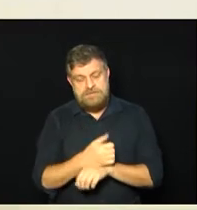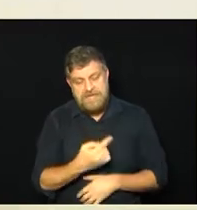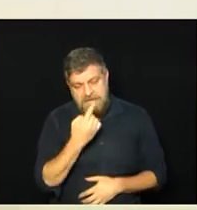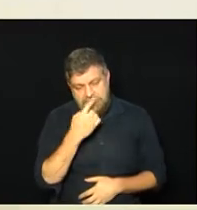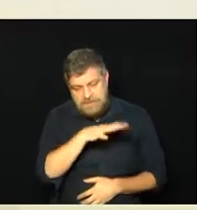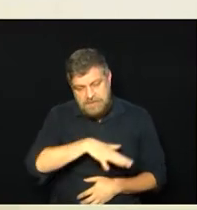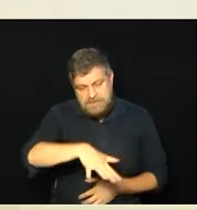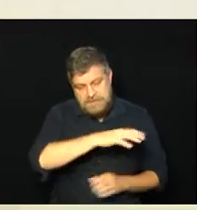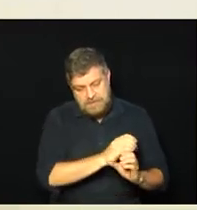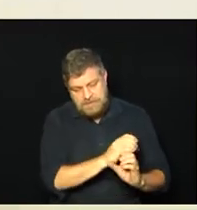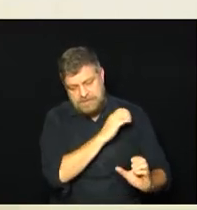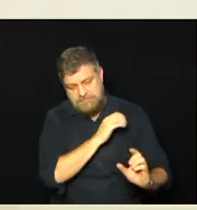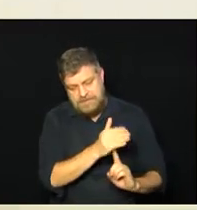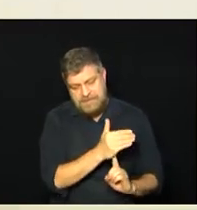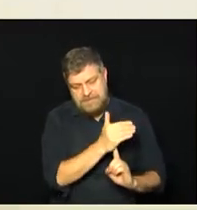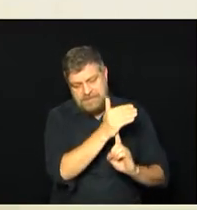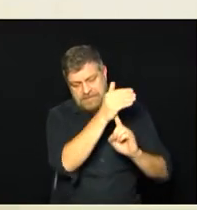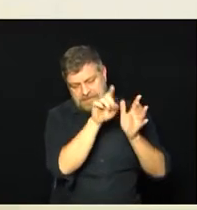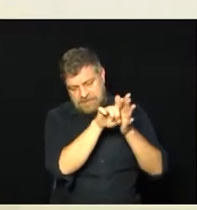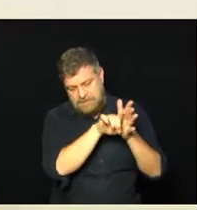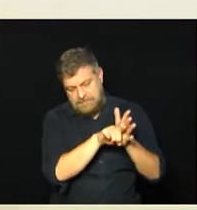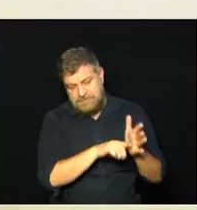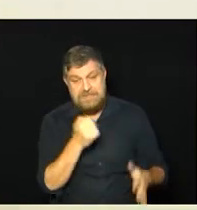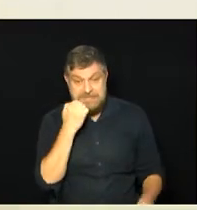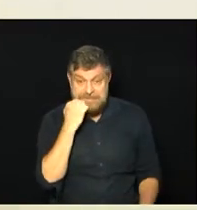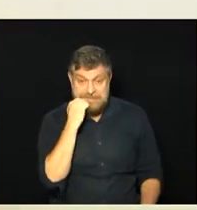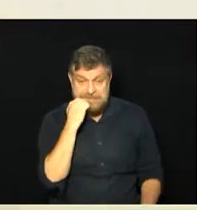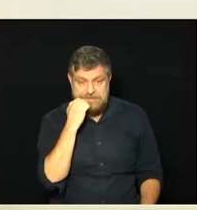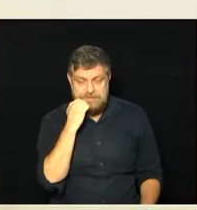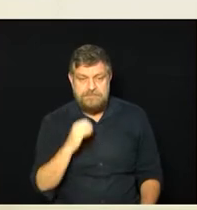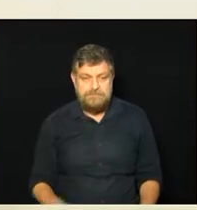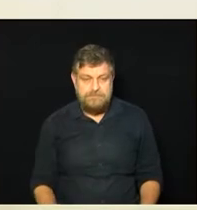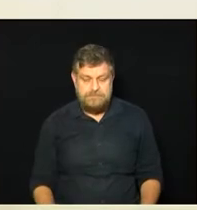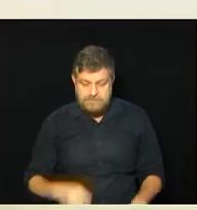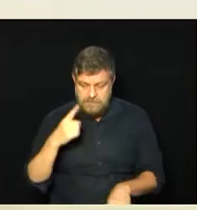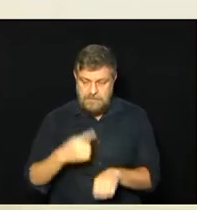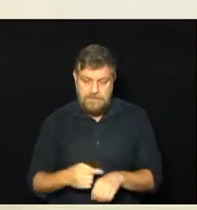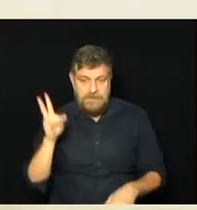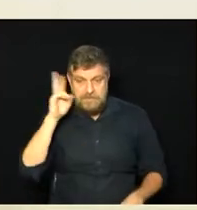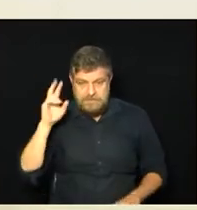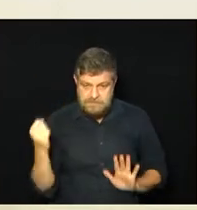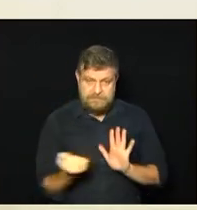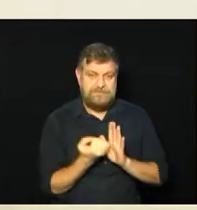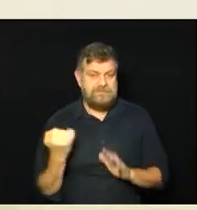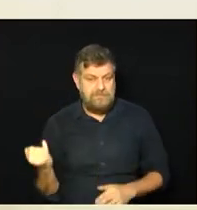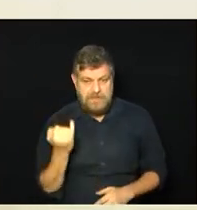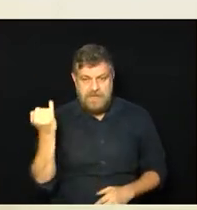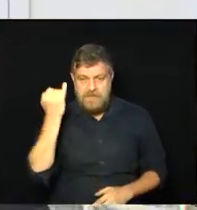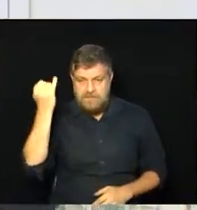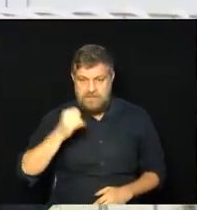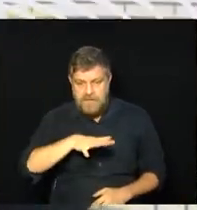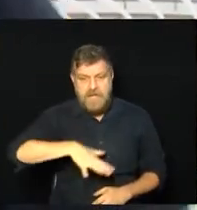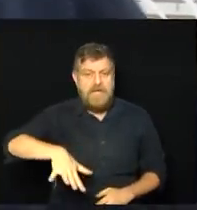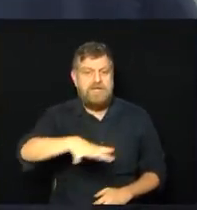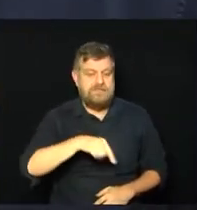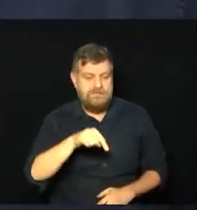área da engenharia, da tecnologia, da pesquisa e da ciência. Então, e num momento histórico como esse, é cada vez mais importante a gente valorizar espaços como esse.